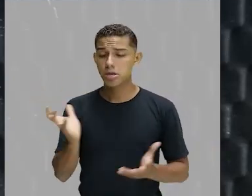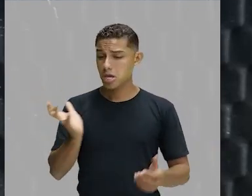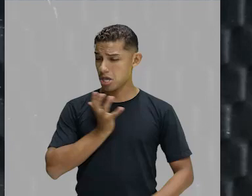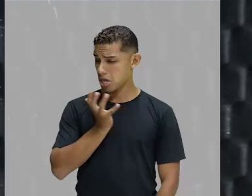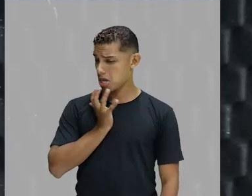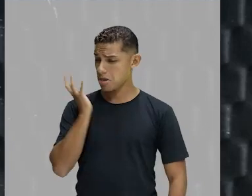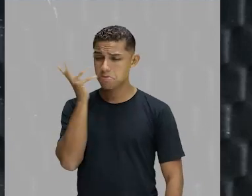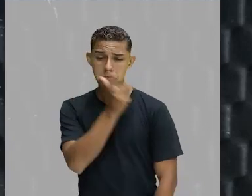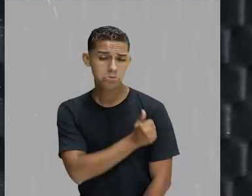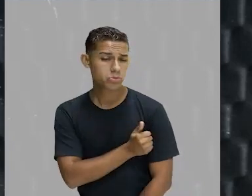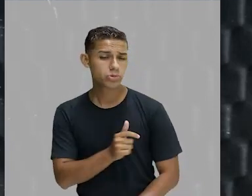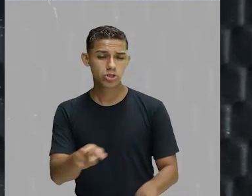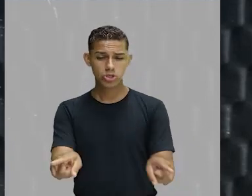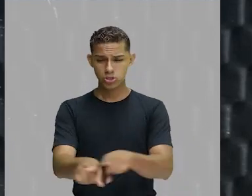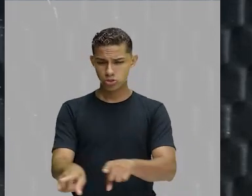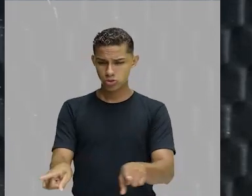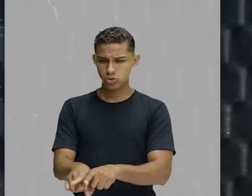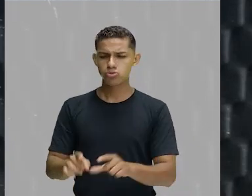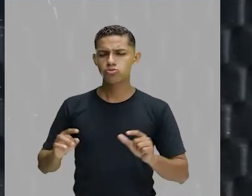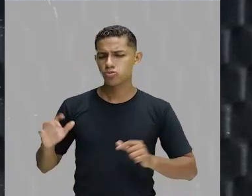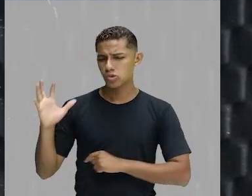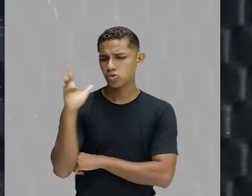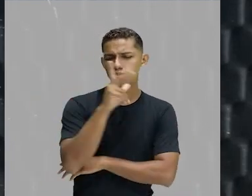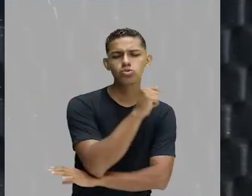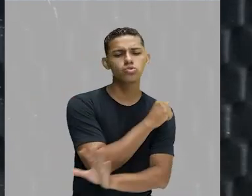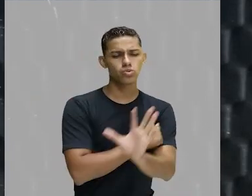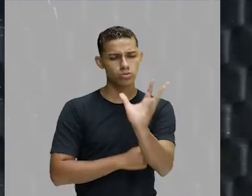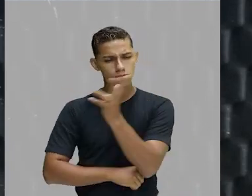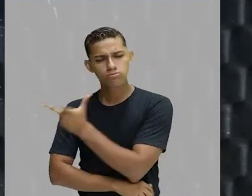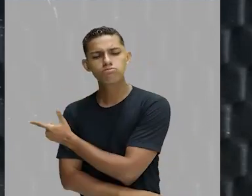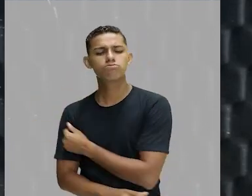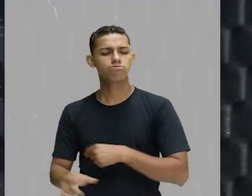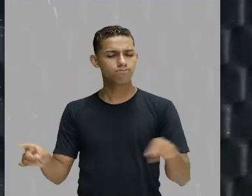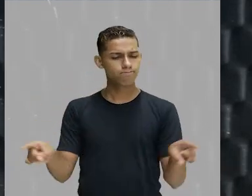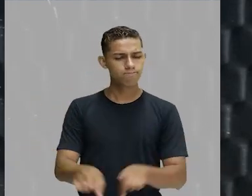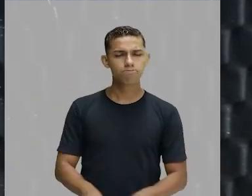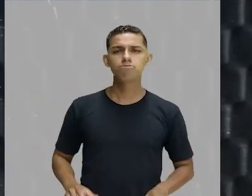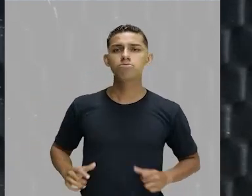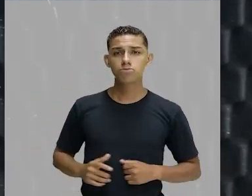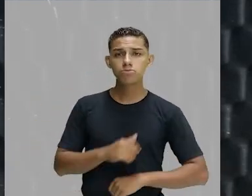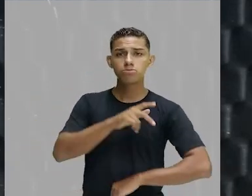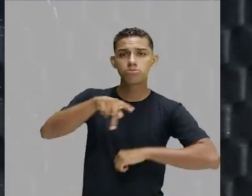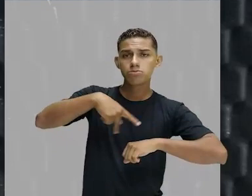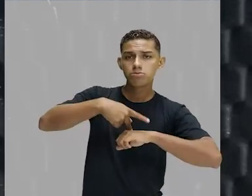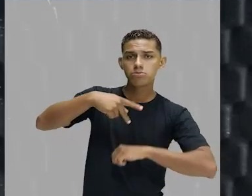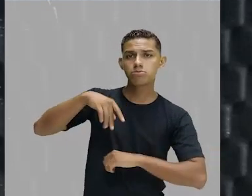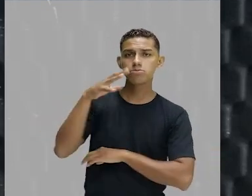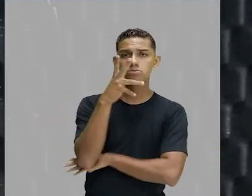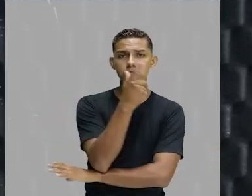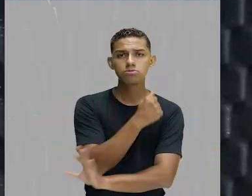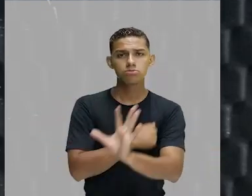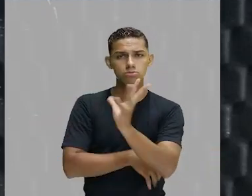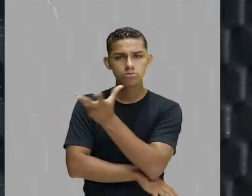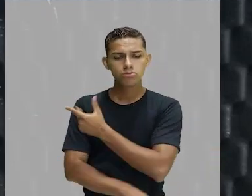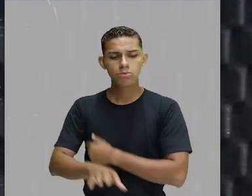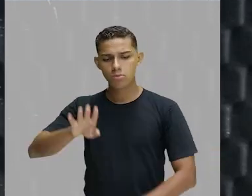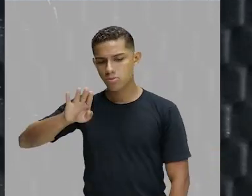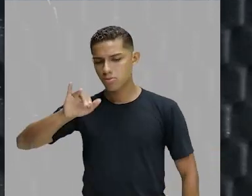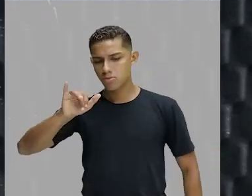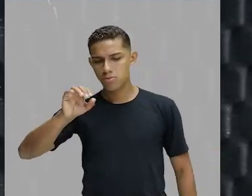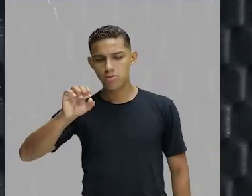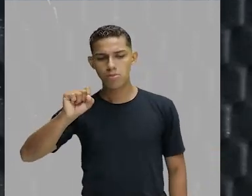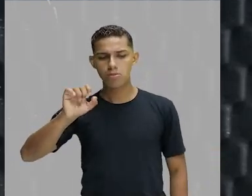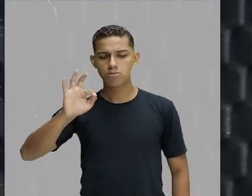né, em paisagens e parques, né? Tem uma biosfera muito